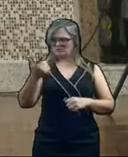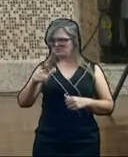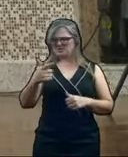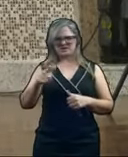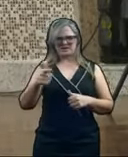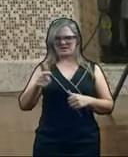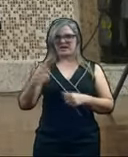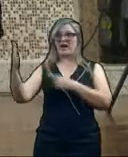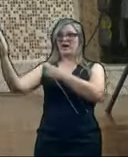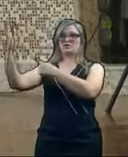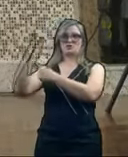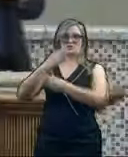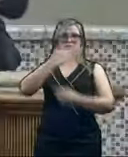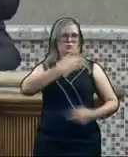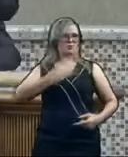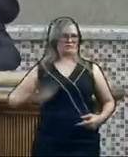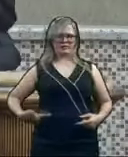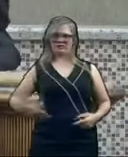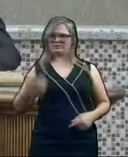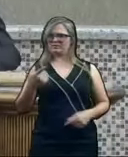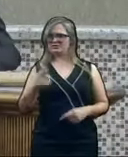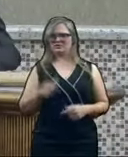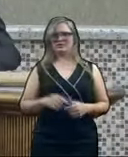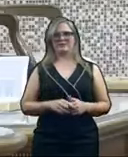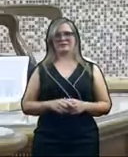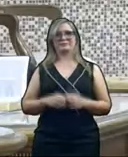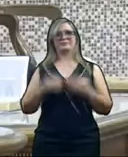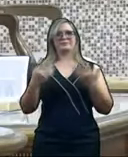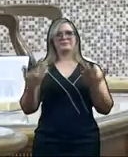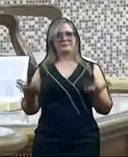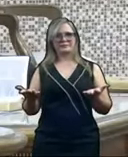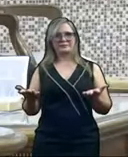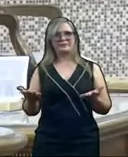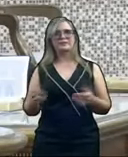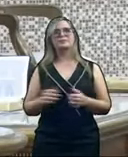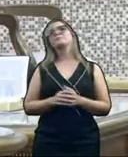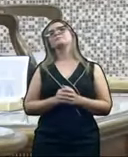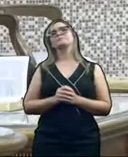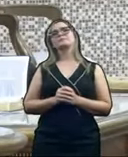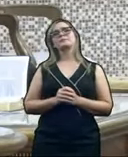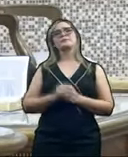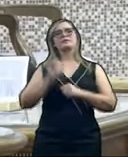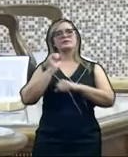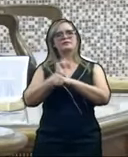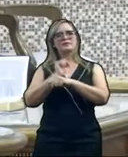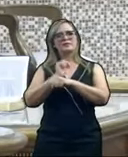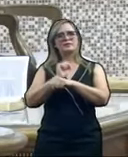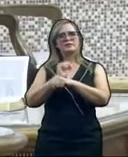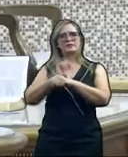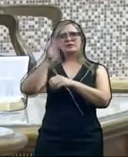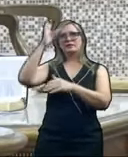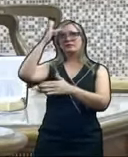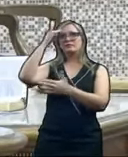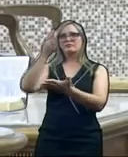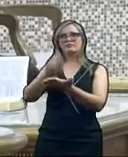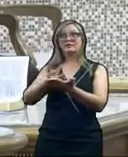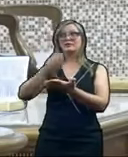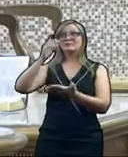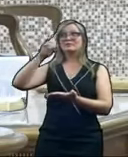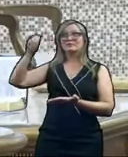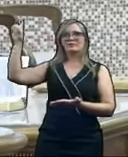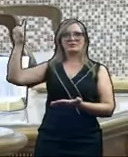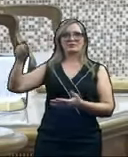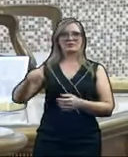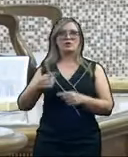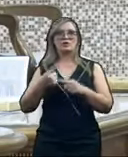nada disso E aí você pensa no outro mês comprou a casa não e no